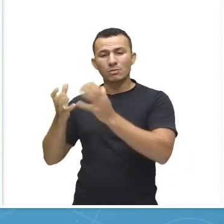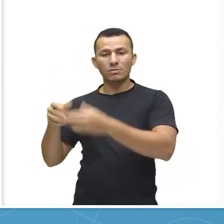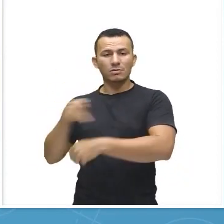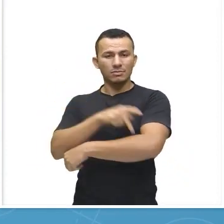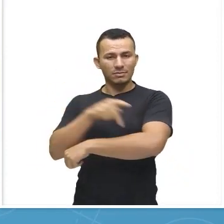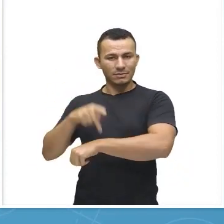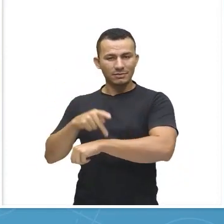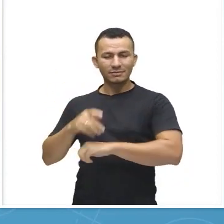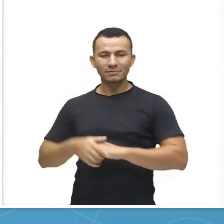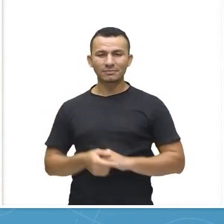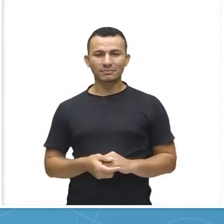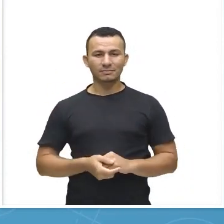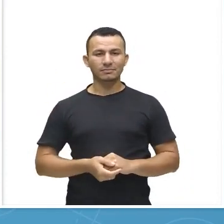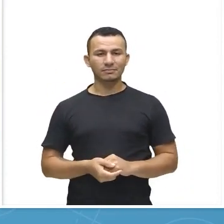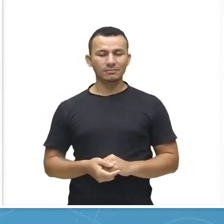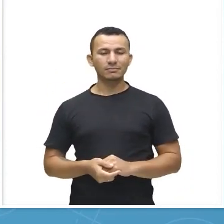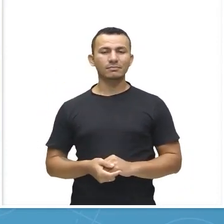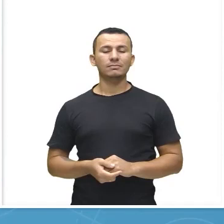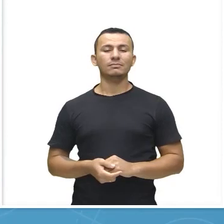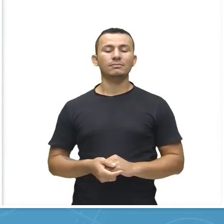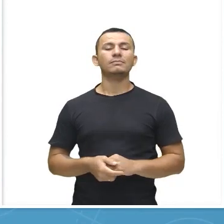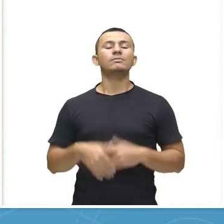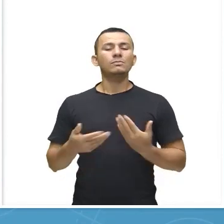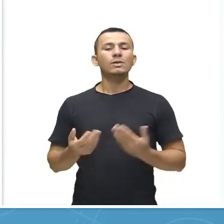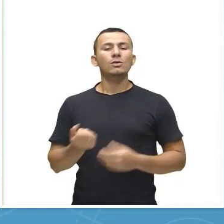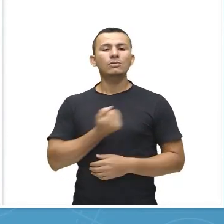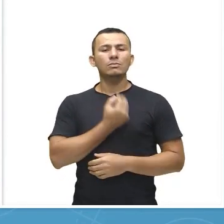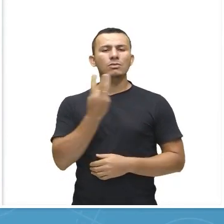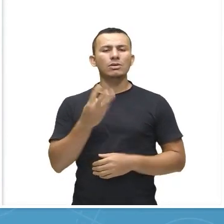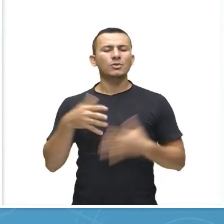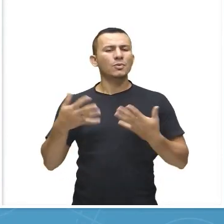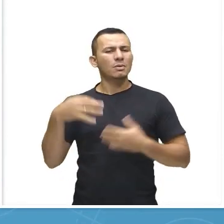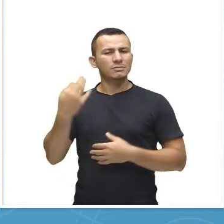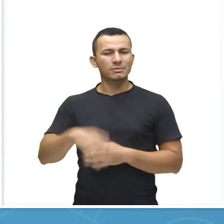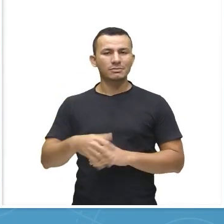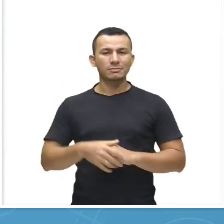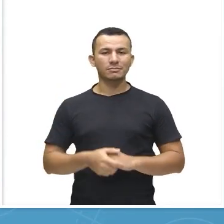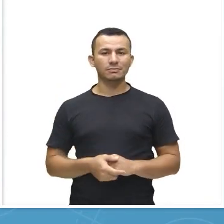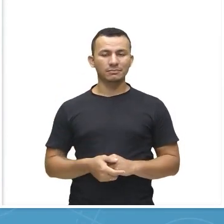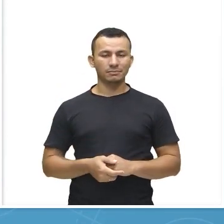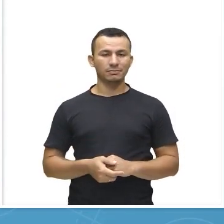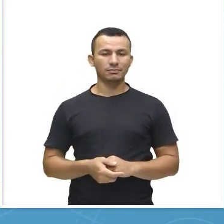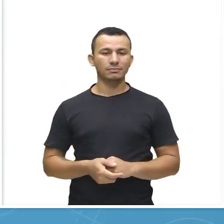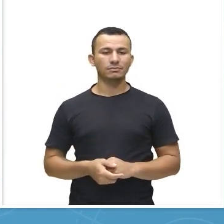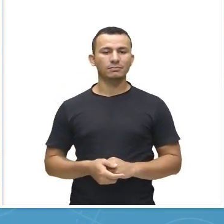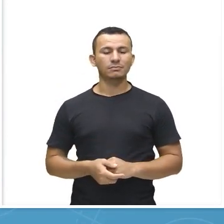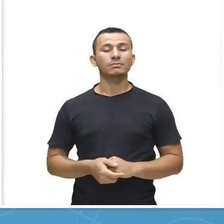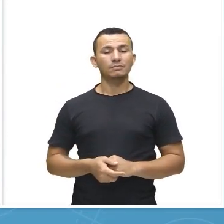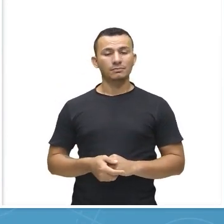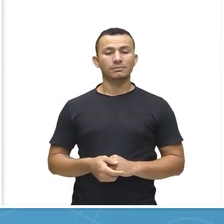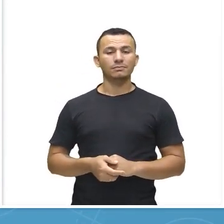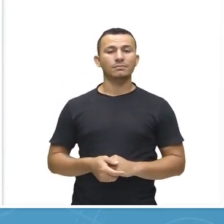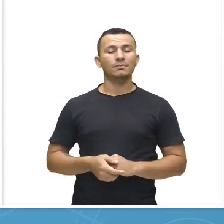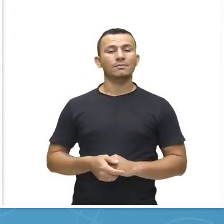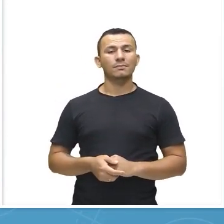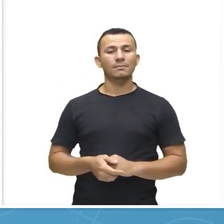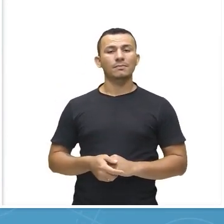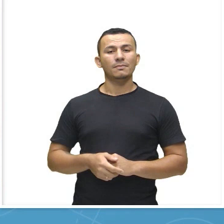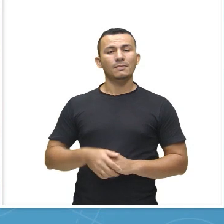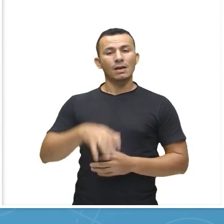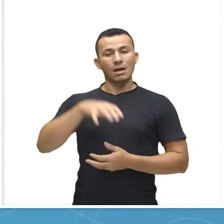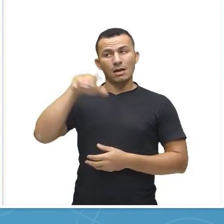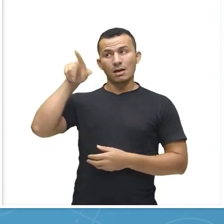pedagógica, tá bom? Então vamos lá ver qual é a sequência correta? Vamos lá. Sobre o relevo do continente